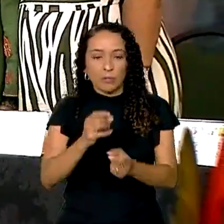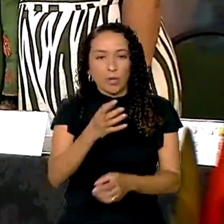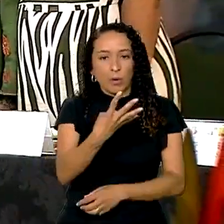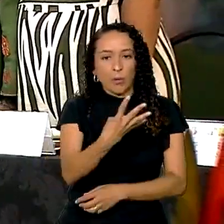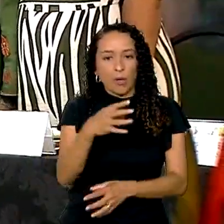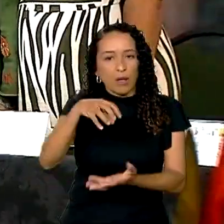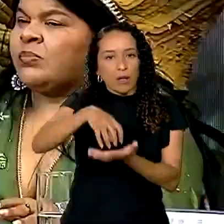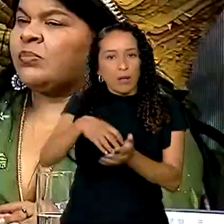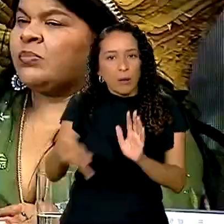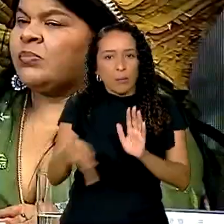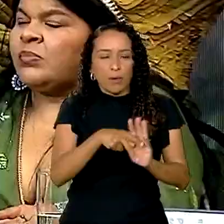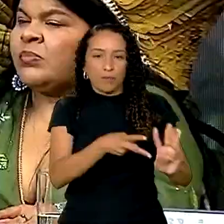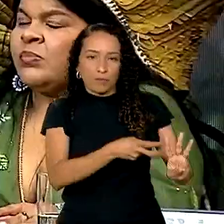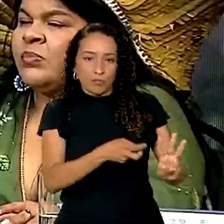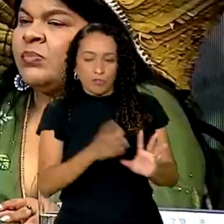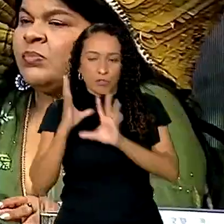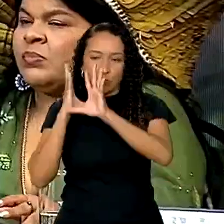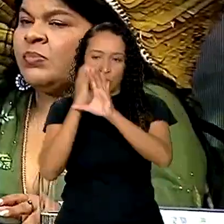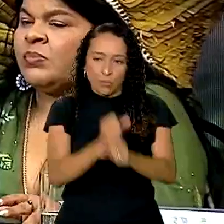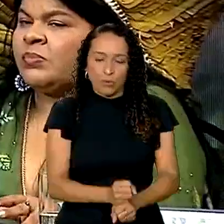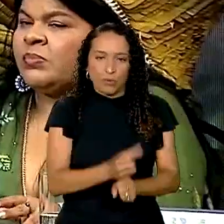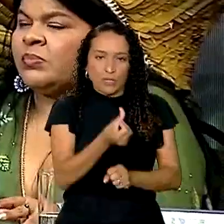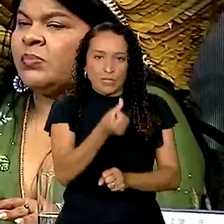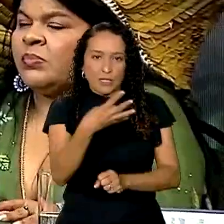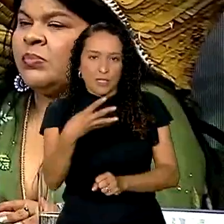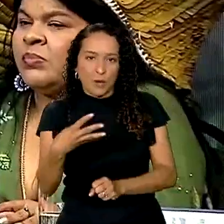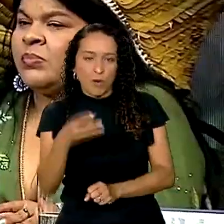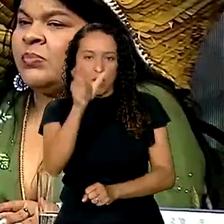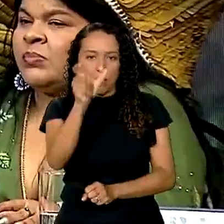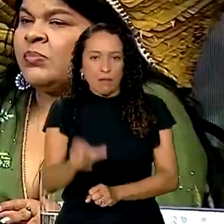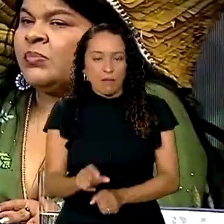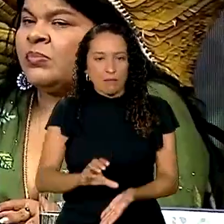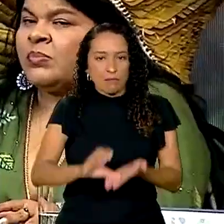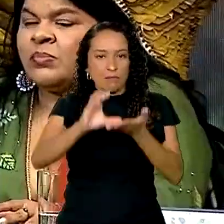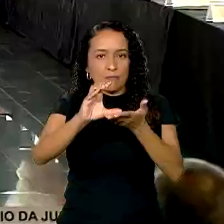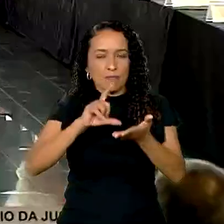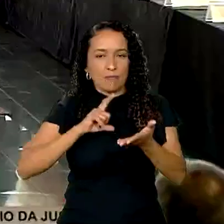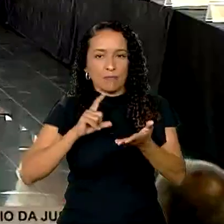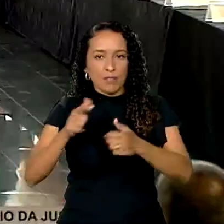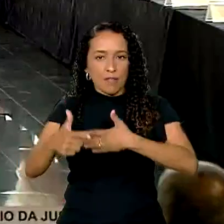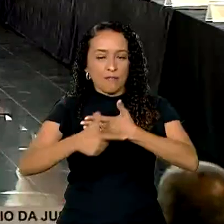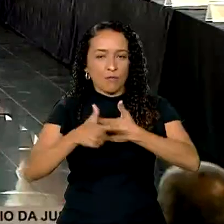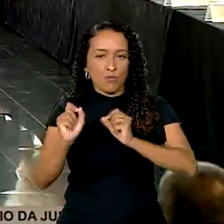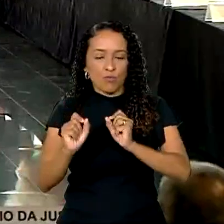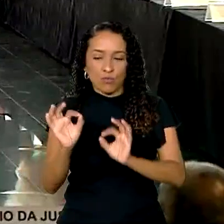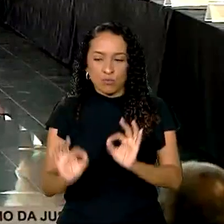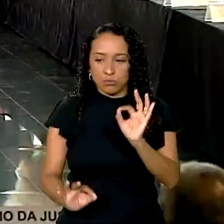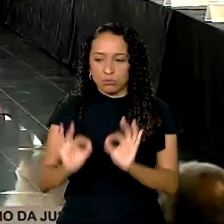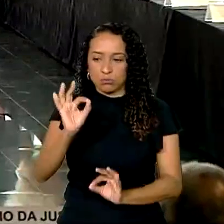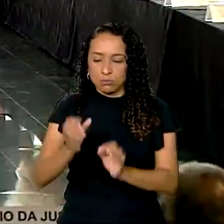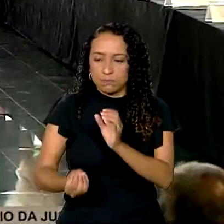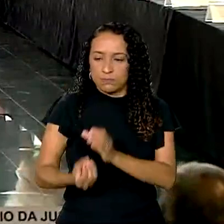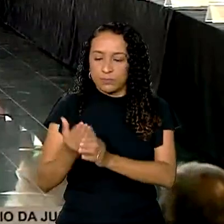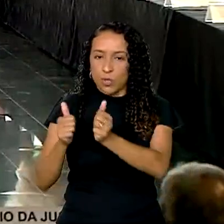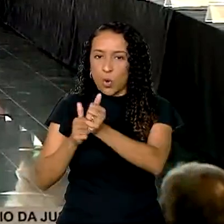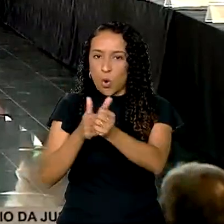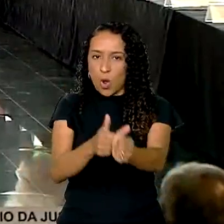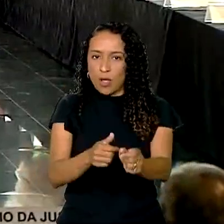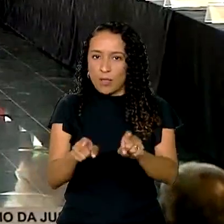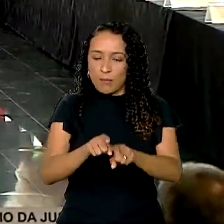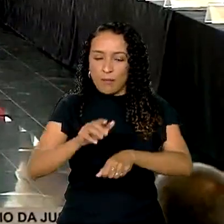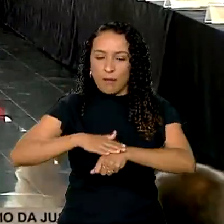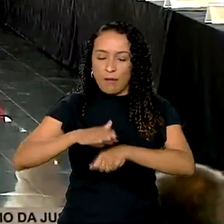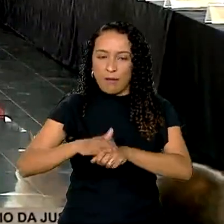entidades indigenistas. No total, são 64 conselheiros que terão a missão de elaborar e acompanhar as